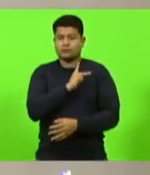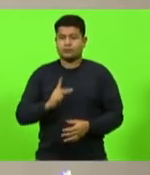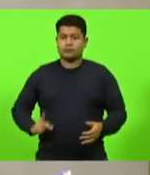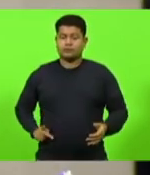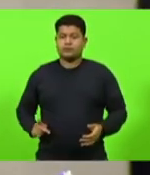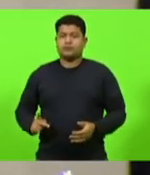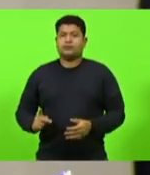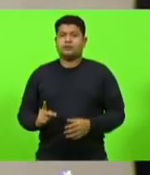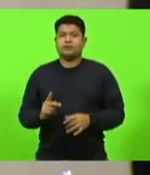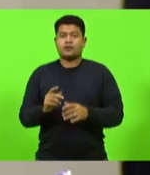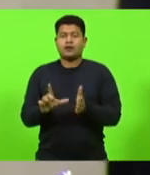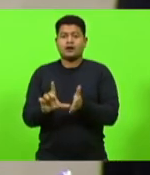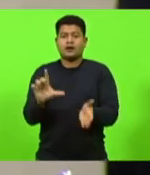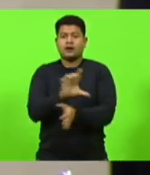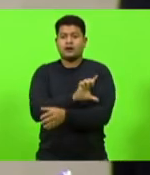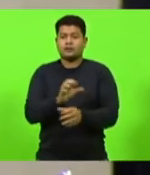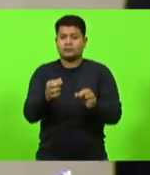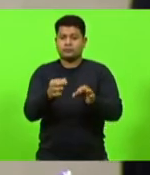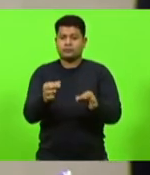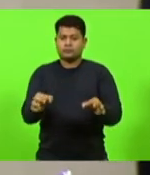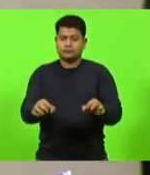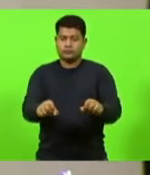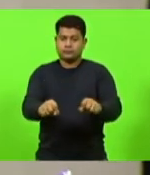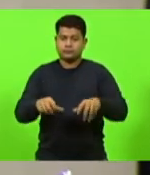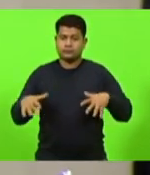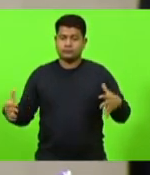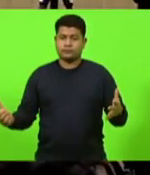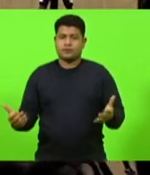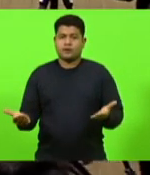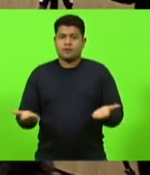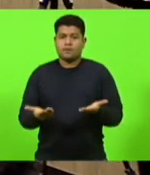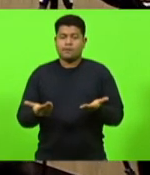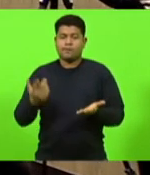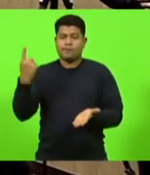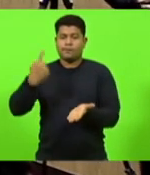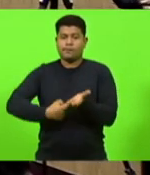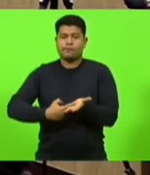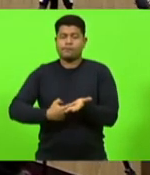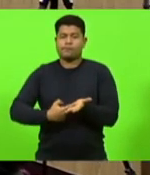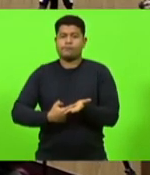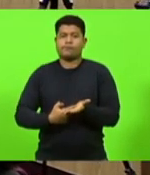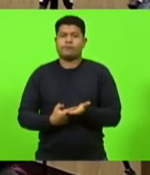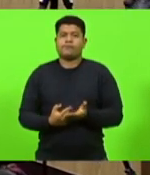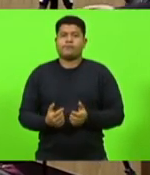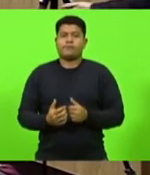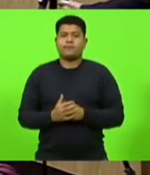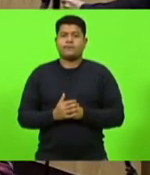sessão, convoca outra ordinária para amanhã no horário regimental. Está encerrada a presente sessão.